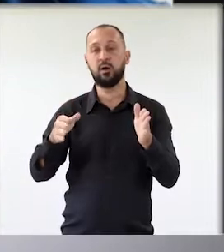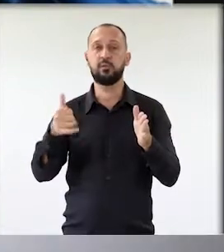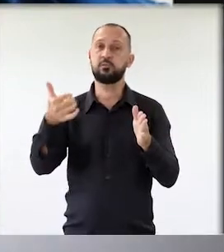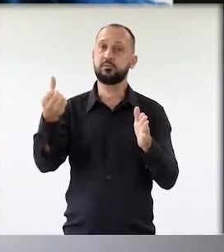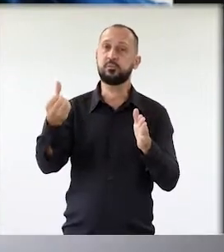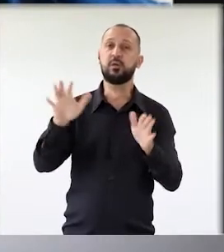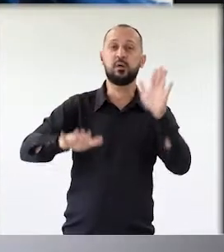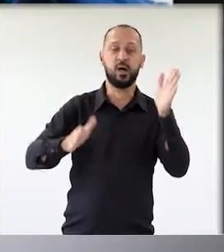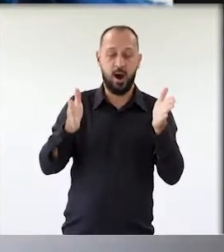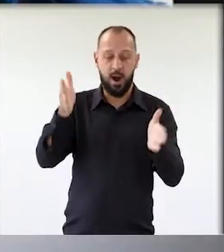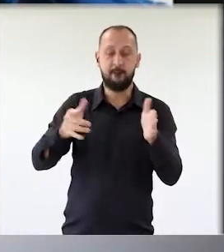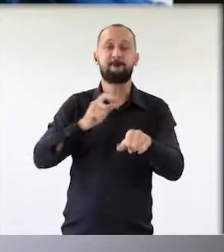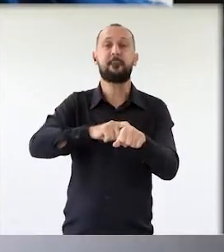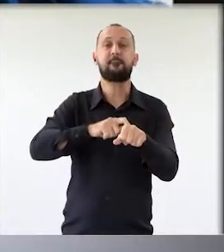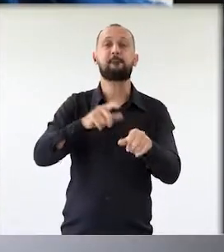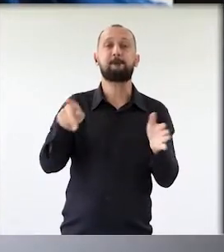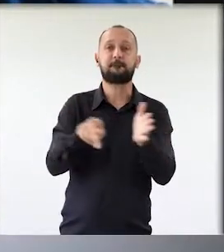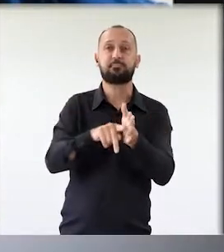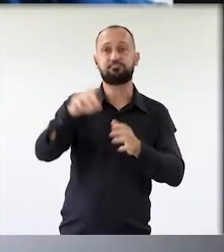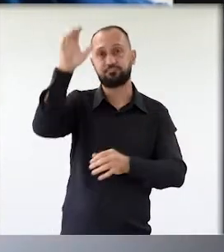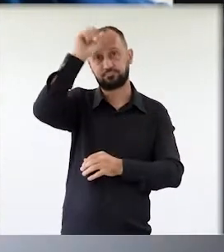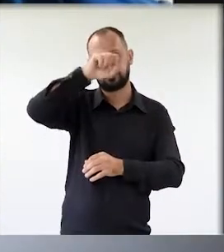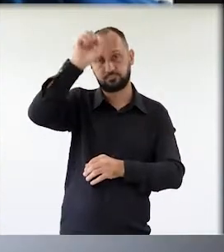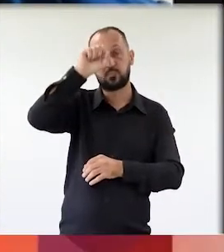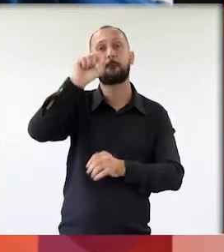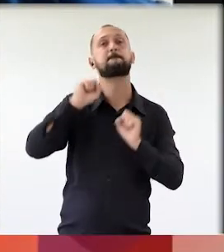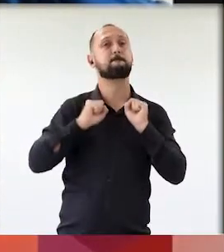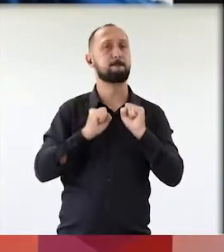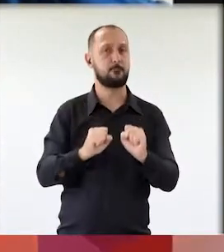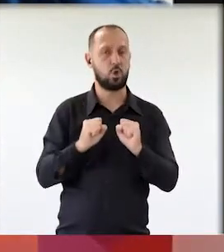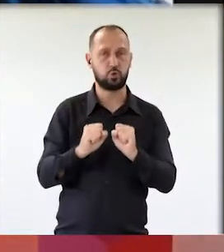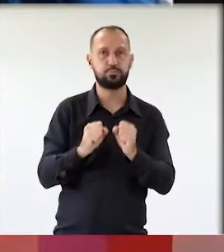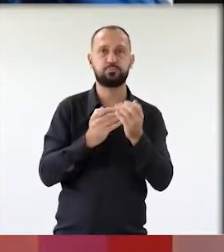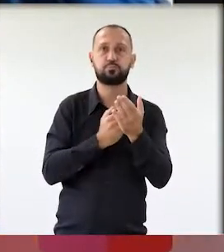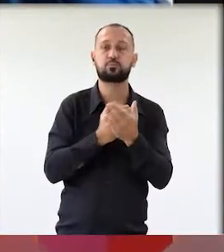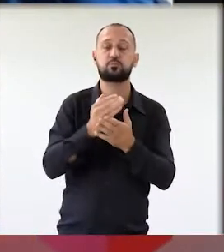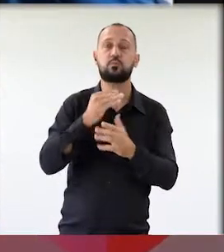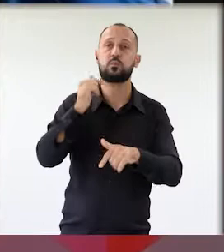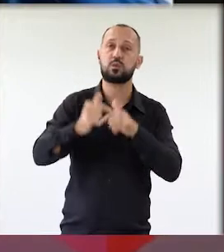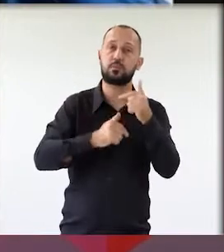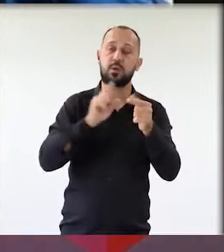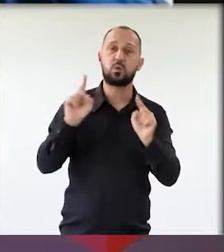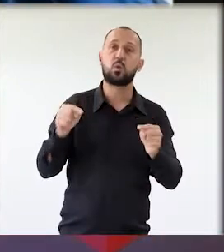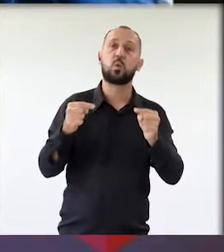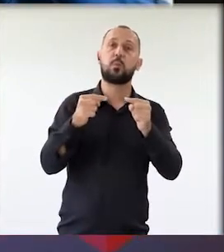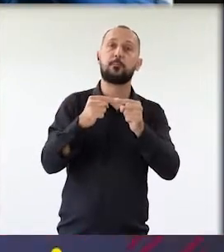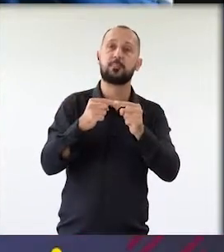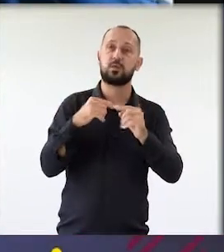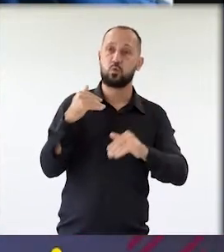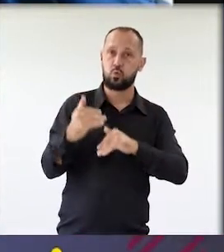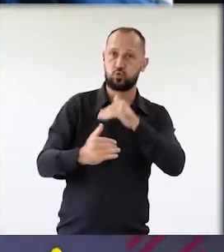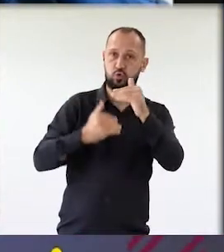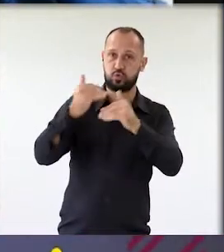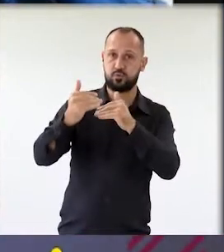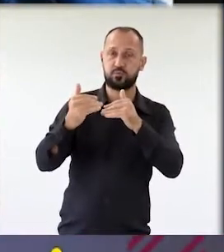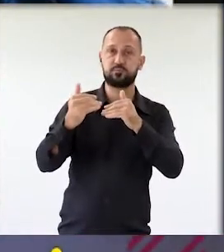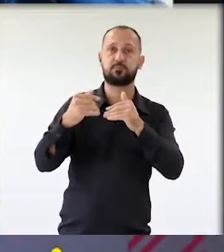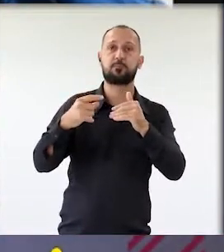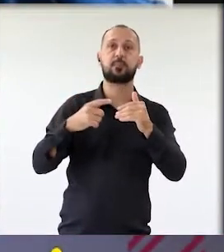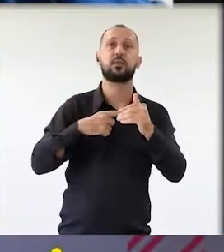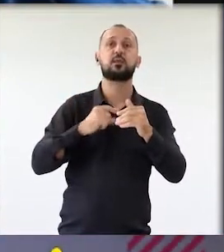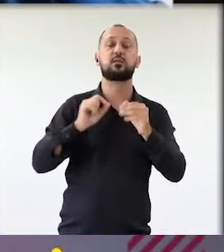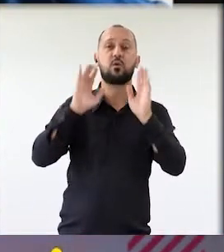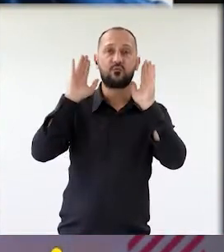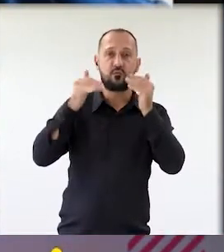14 a 16 anos, na condição de aprendiz, é possível, desde que sejam atividades compatíveis com o